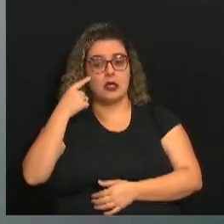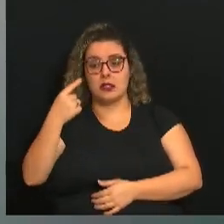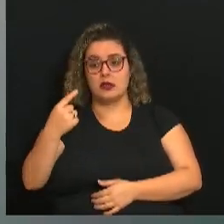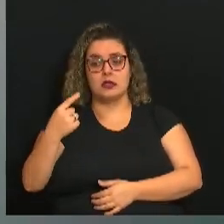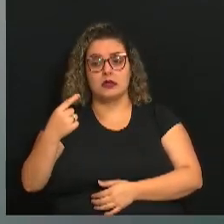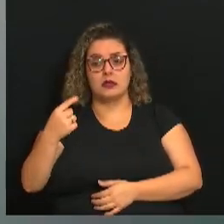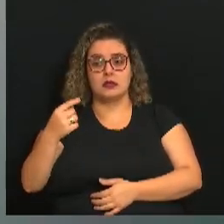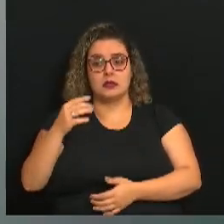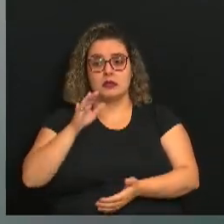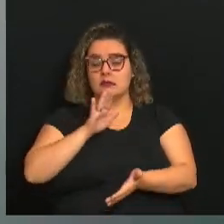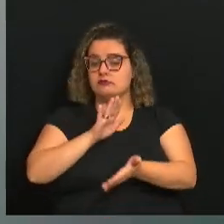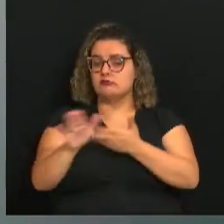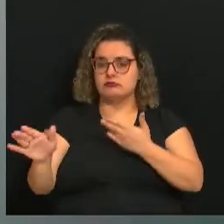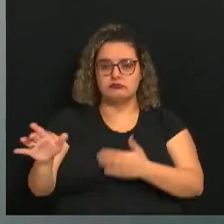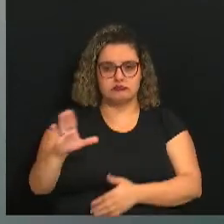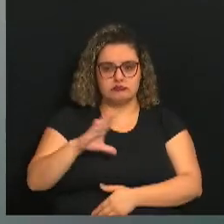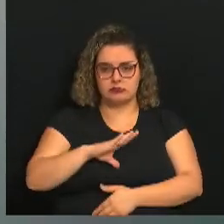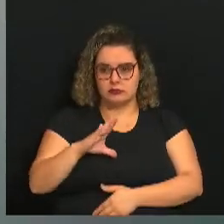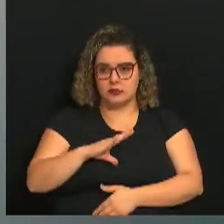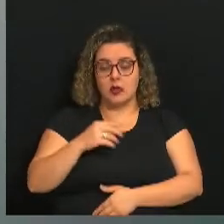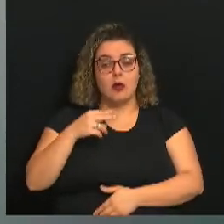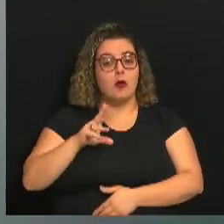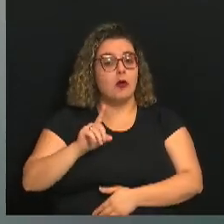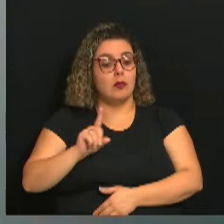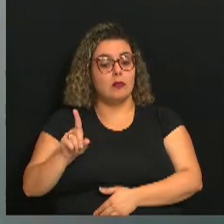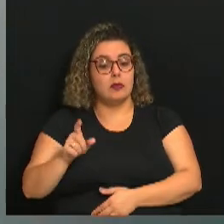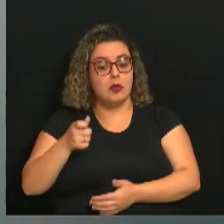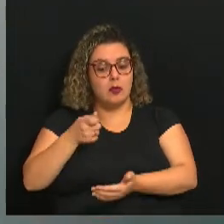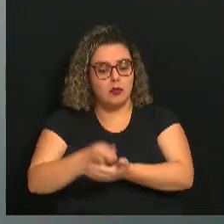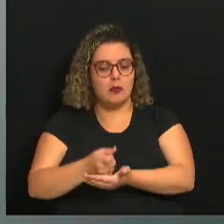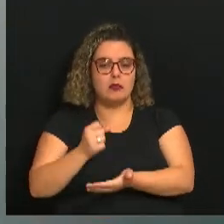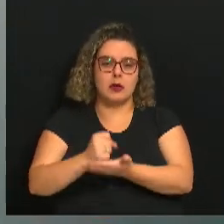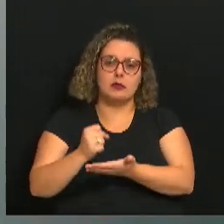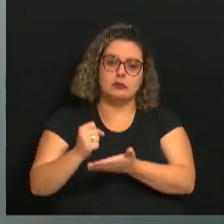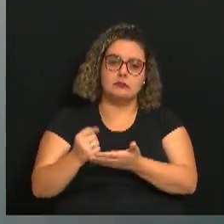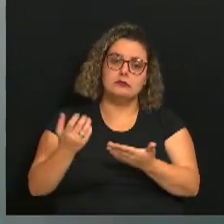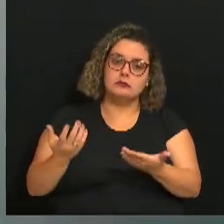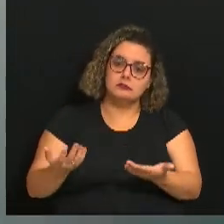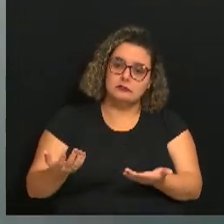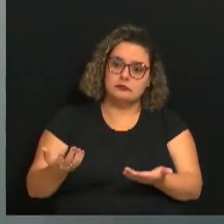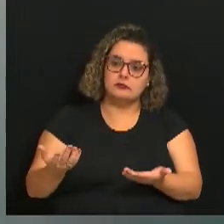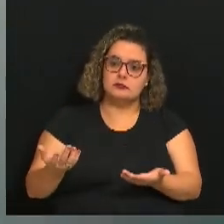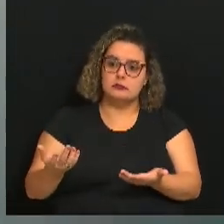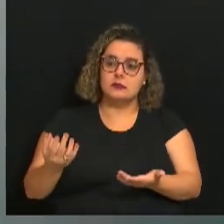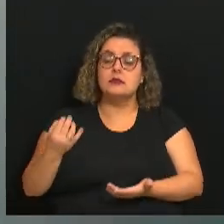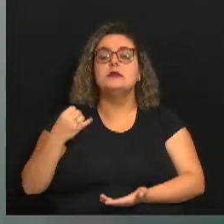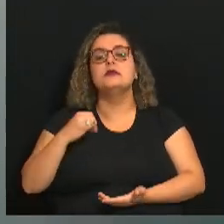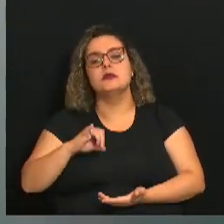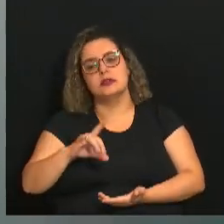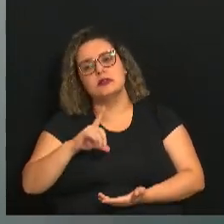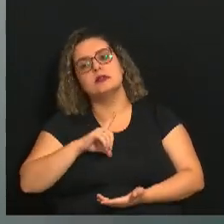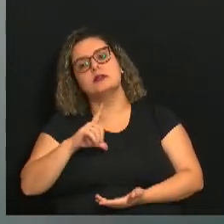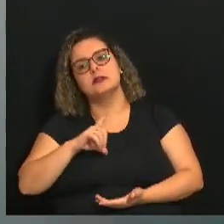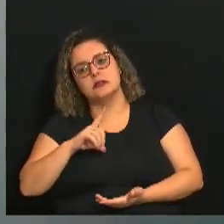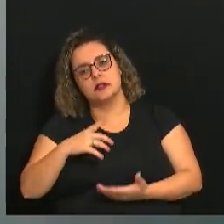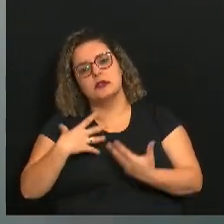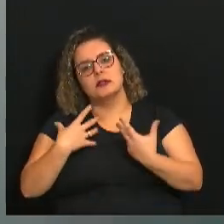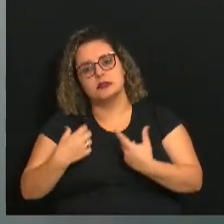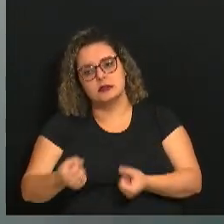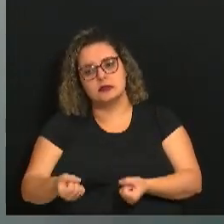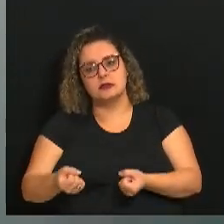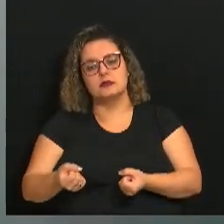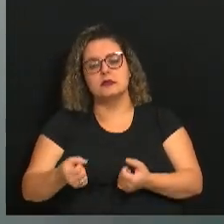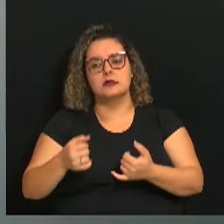ela pretende não cumprir o contrato. Então, a situação é essa. Caso a gente receba essa informação, aí a gente